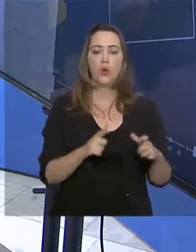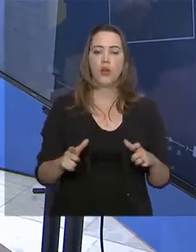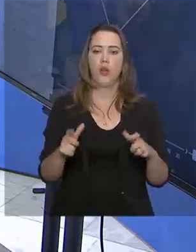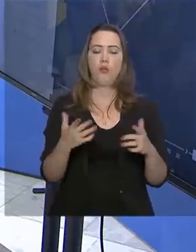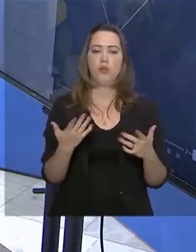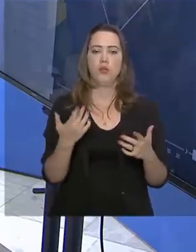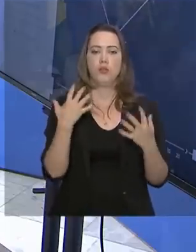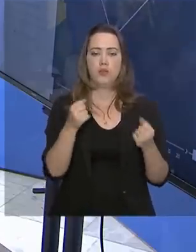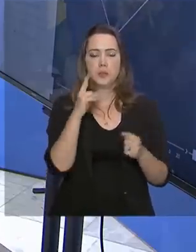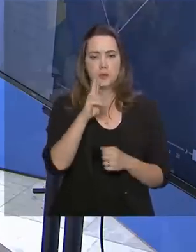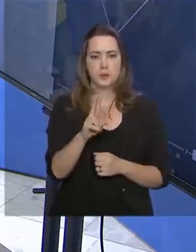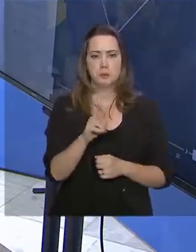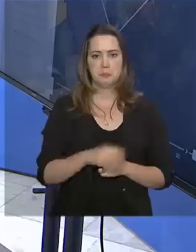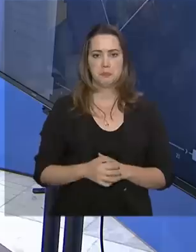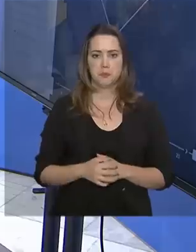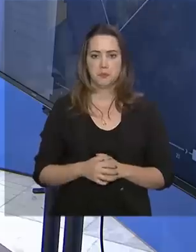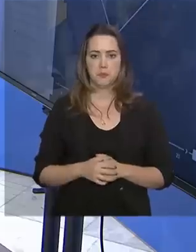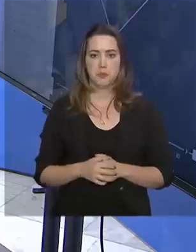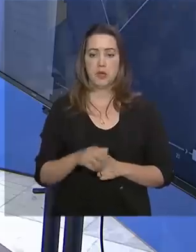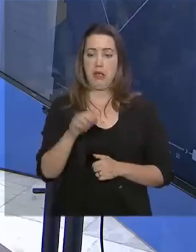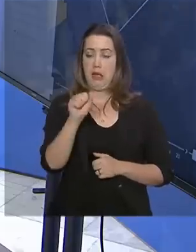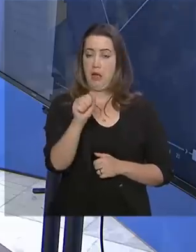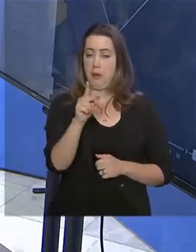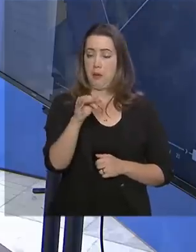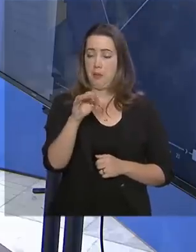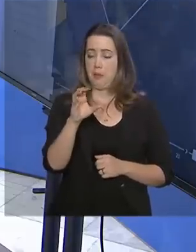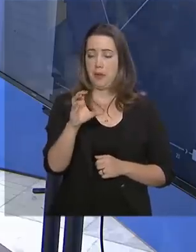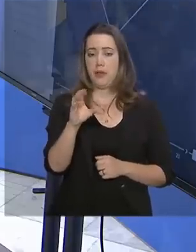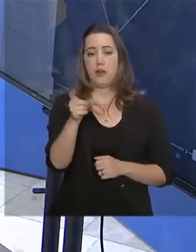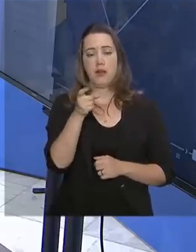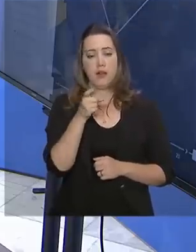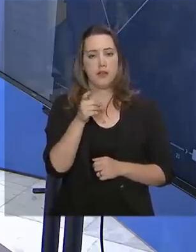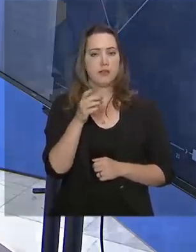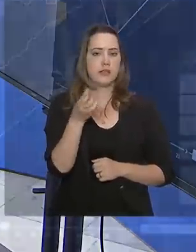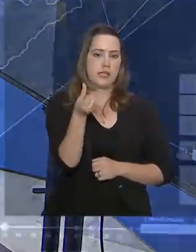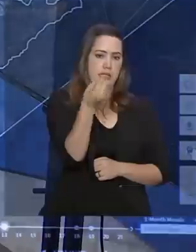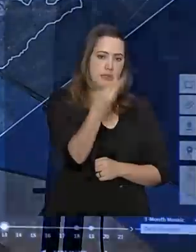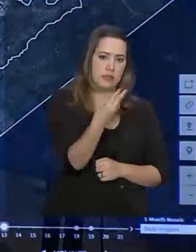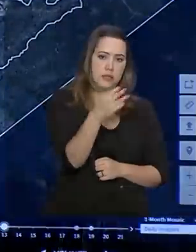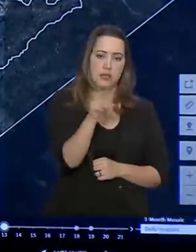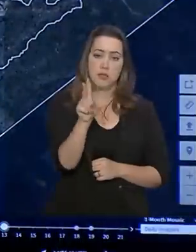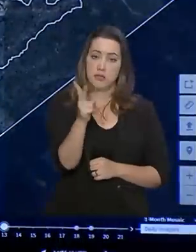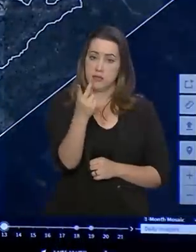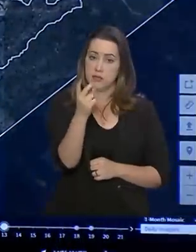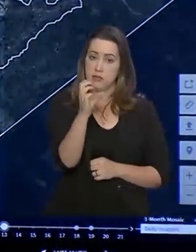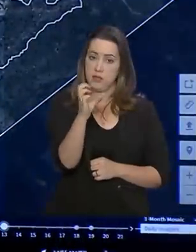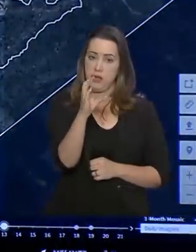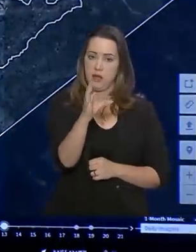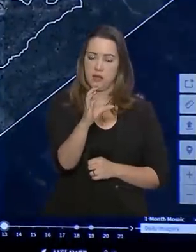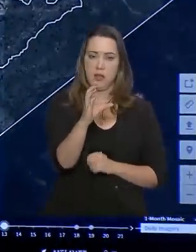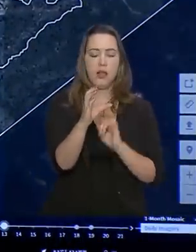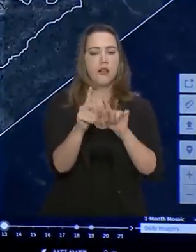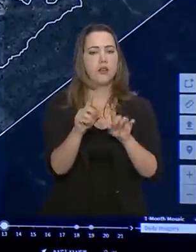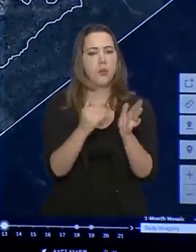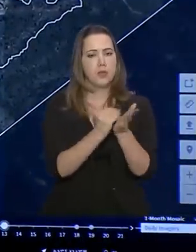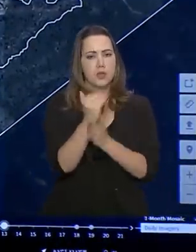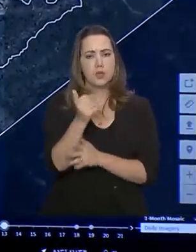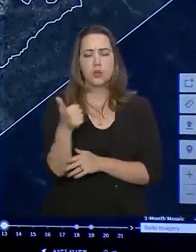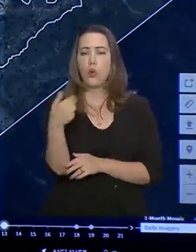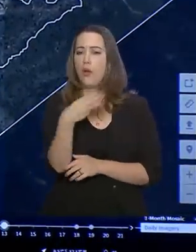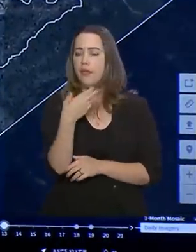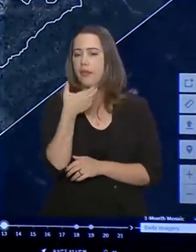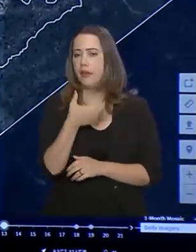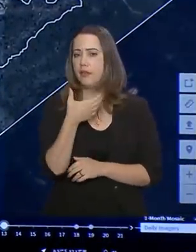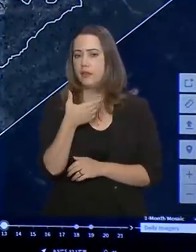próximo apiacás 63 hectares começou em 13 de dezembro